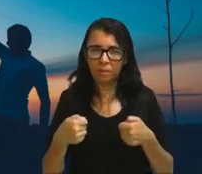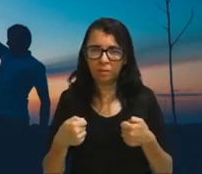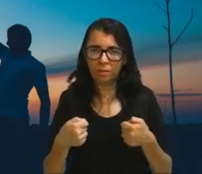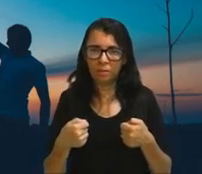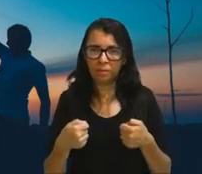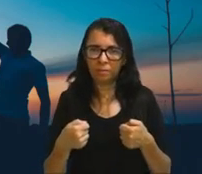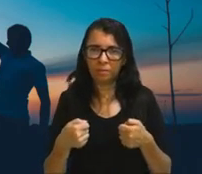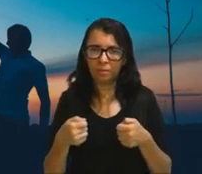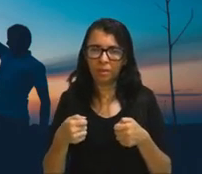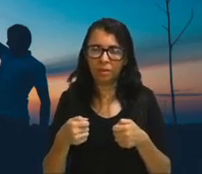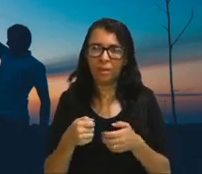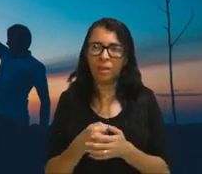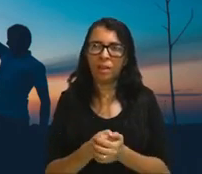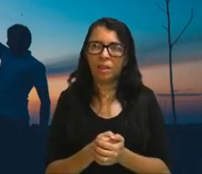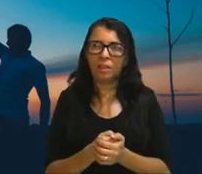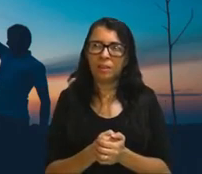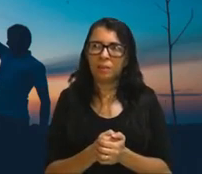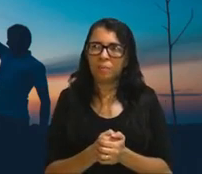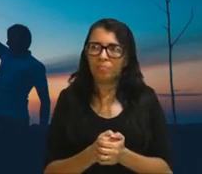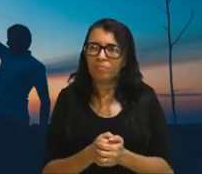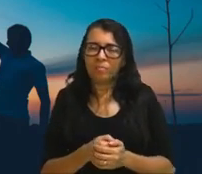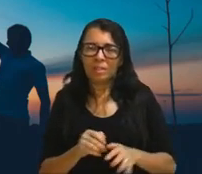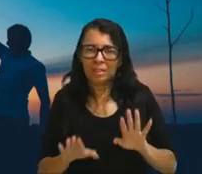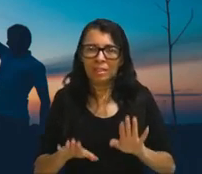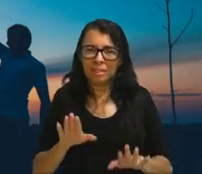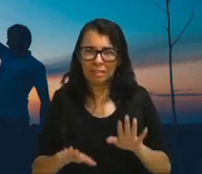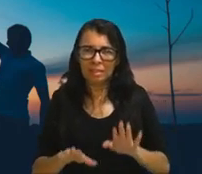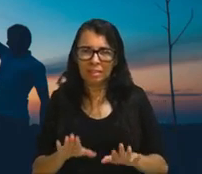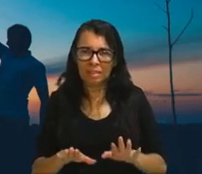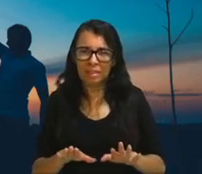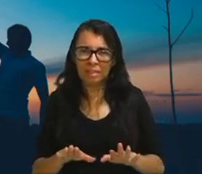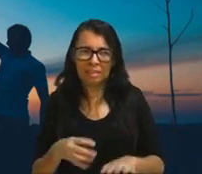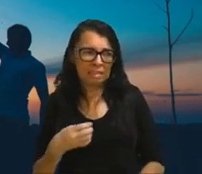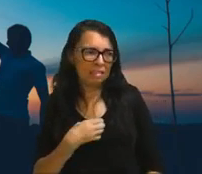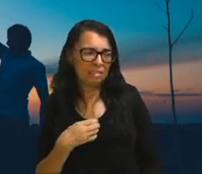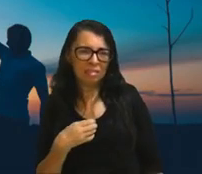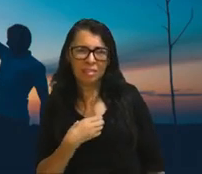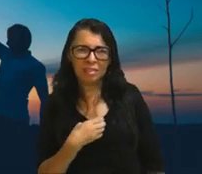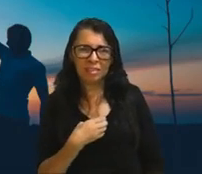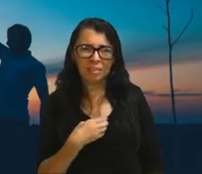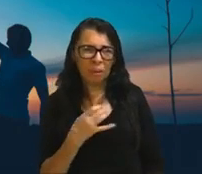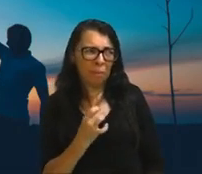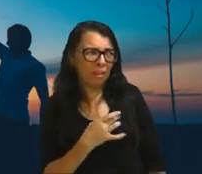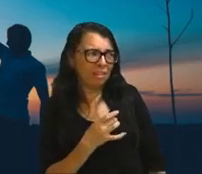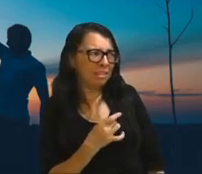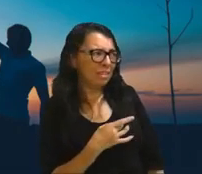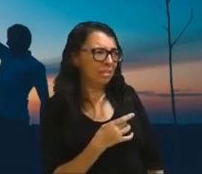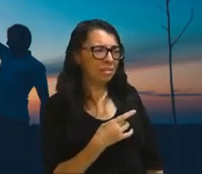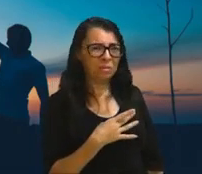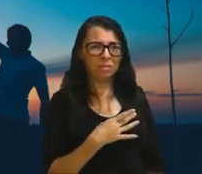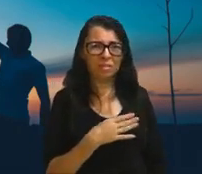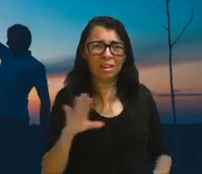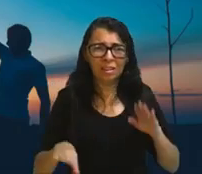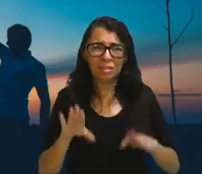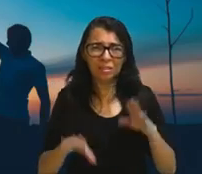Esse período que nós estamos vivendo, um período que